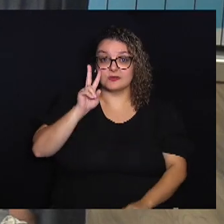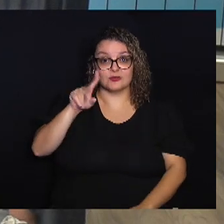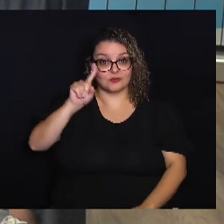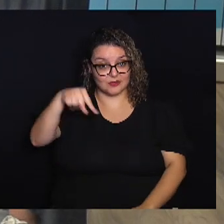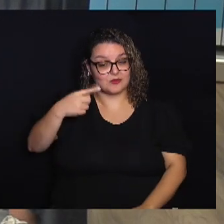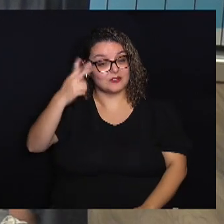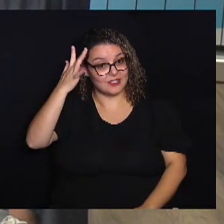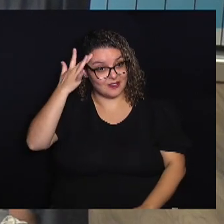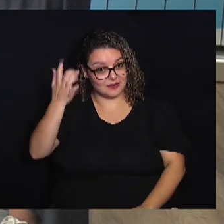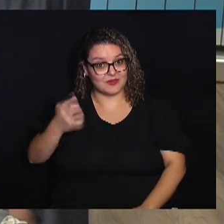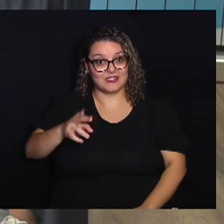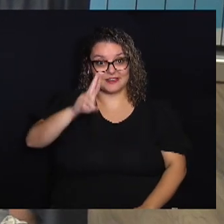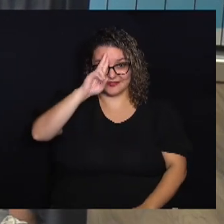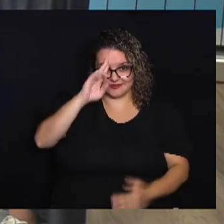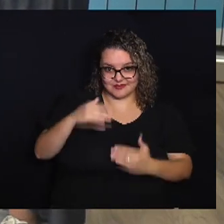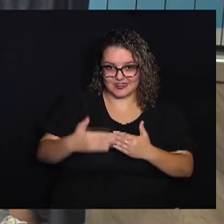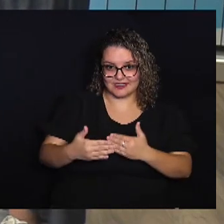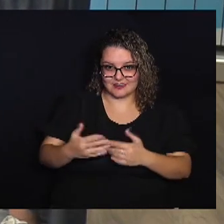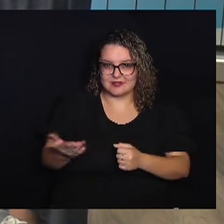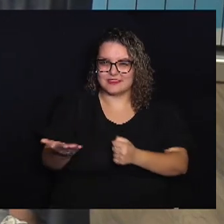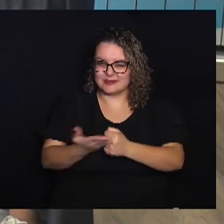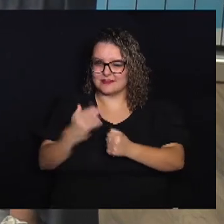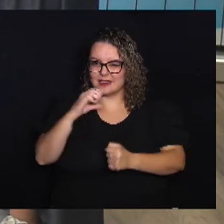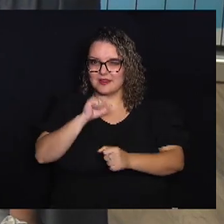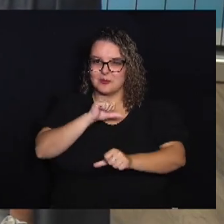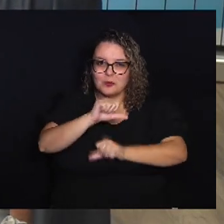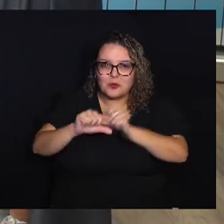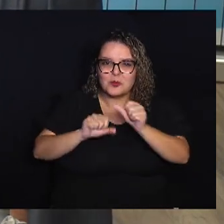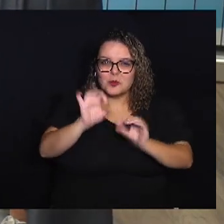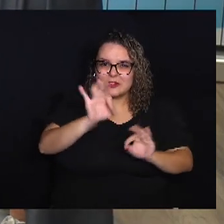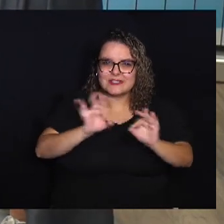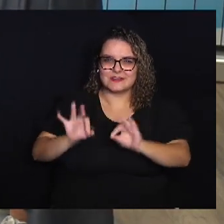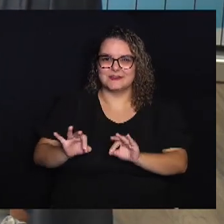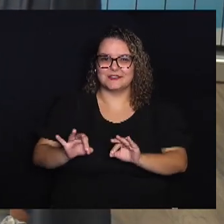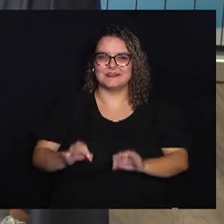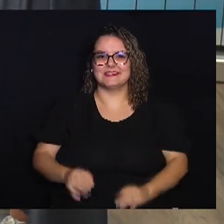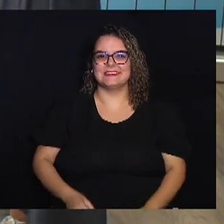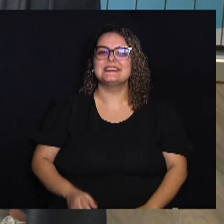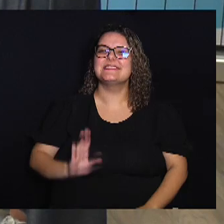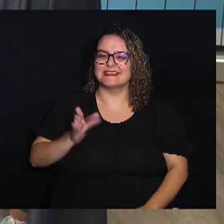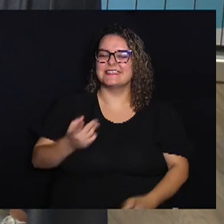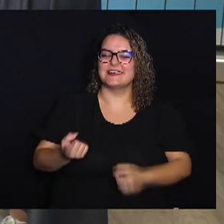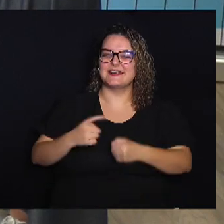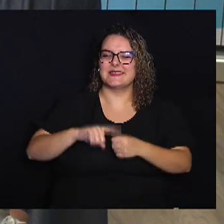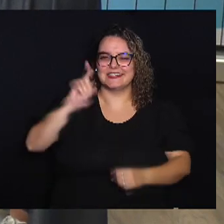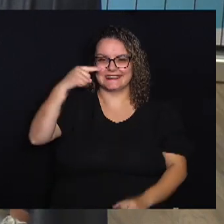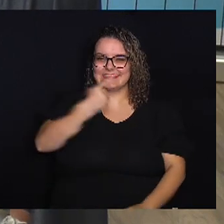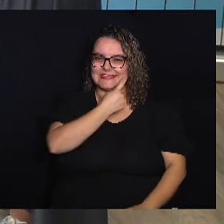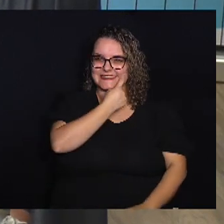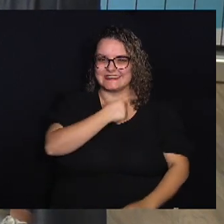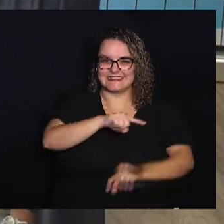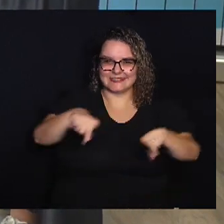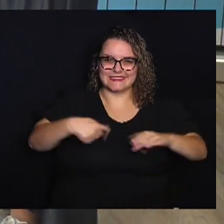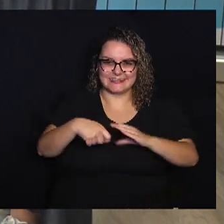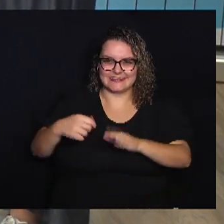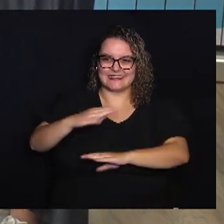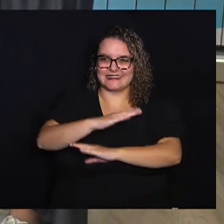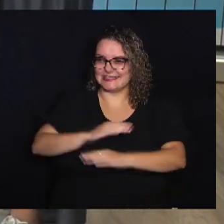amanhã a partir do meio-dia. Intervalo rápido para a gente poder fazer aquela troca aqui no estúdio. E já você fica com o Estúdio Câmara.